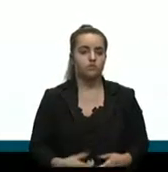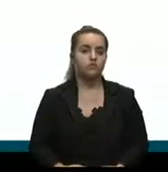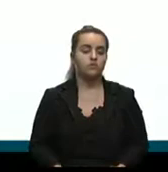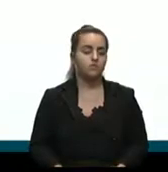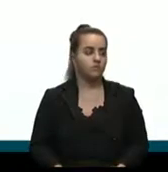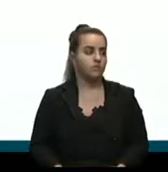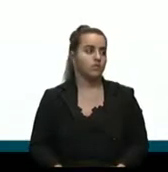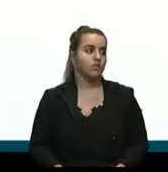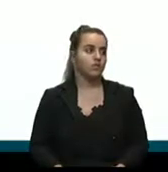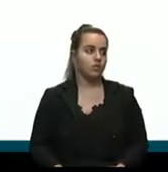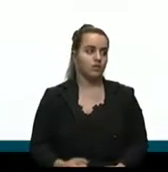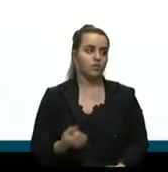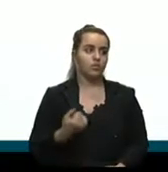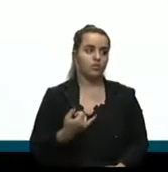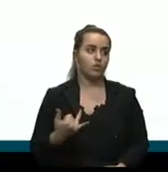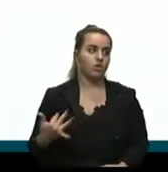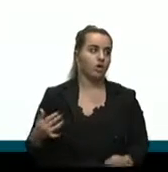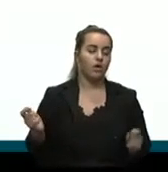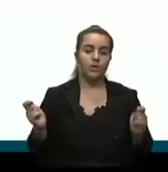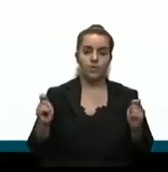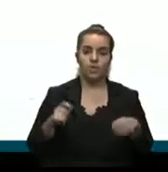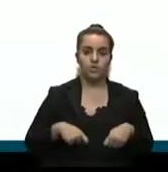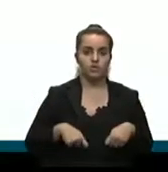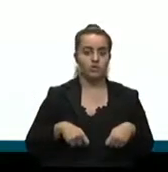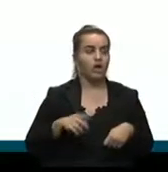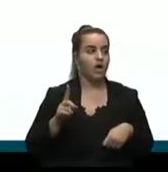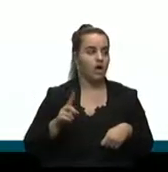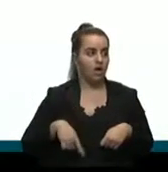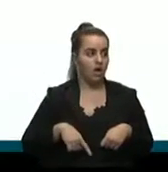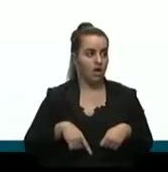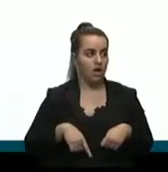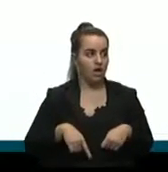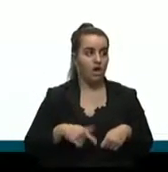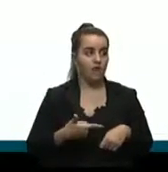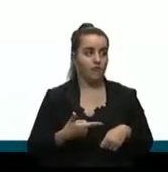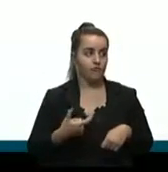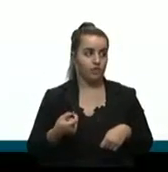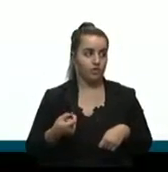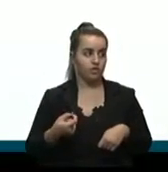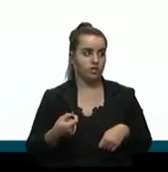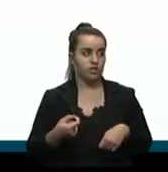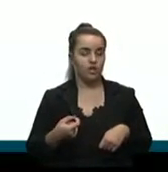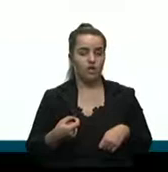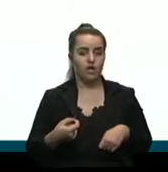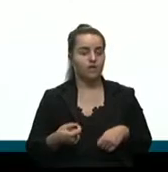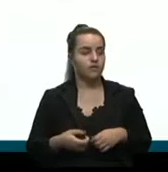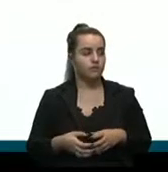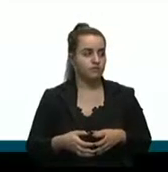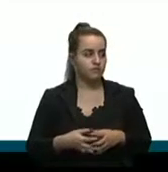e o número de casos possíveis é igual a 20.